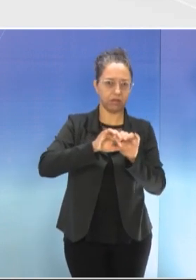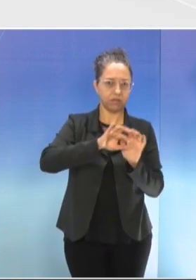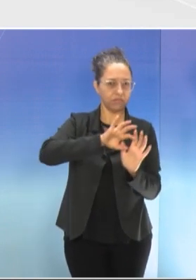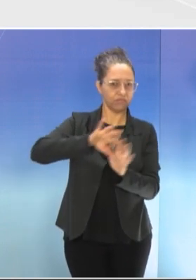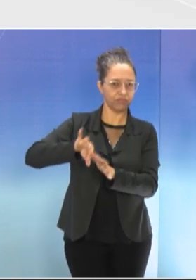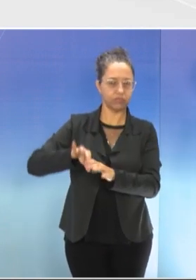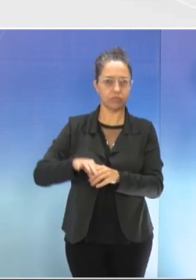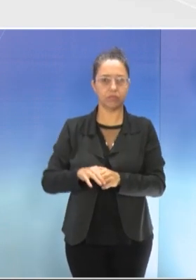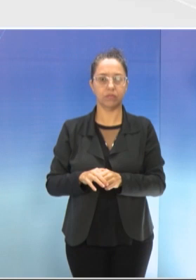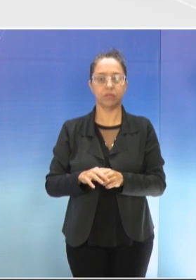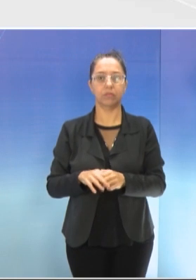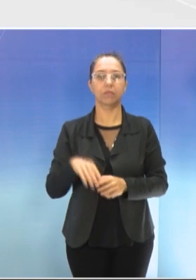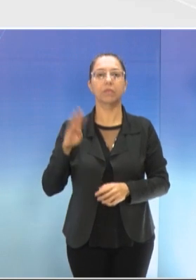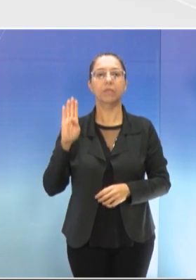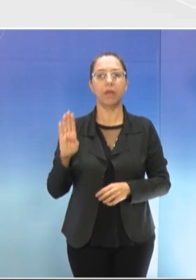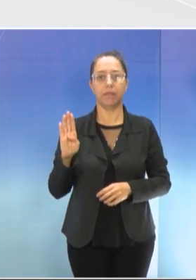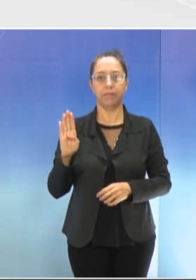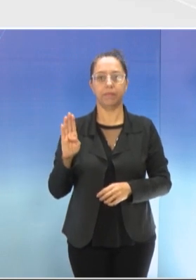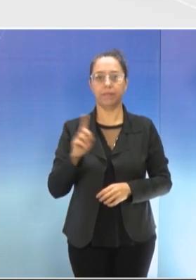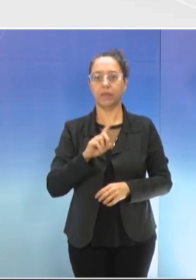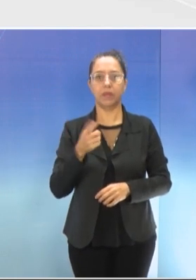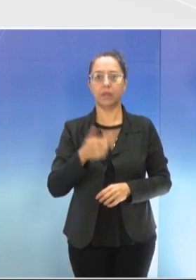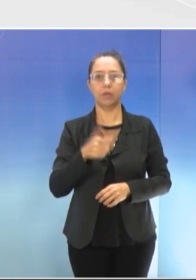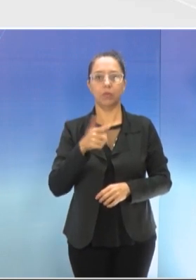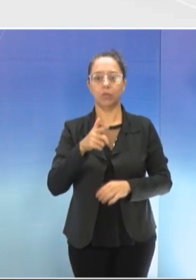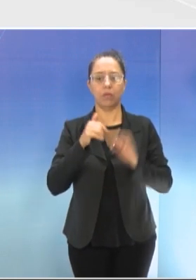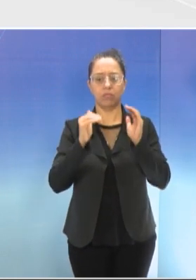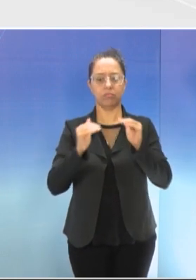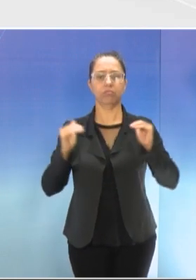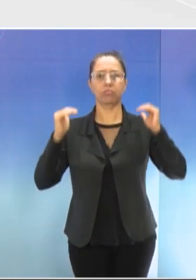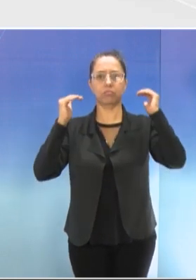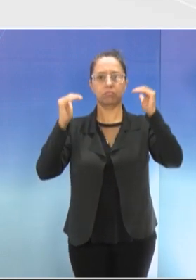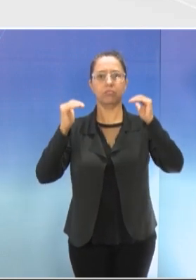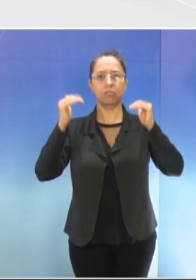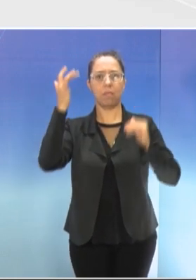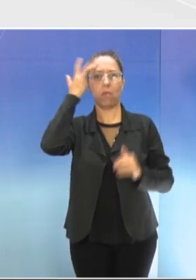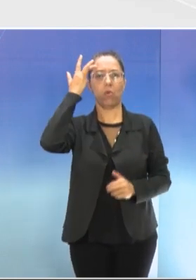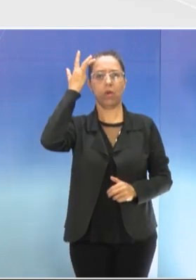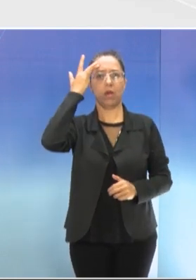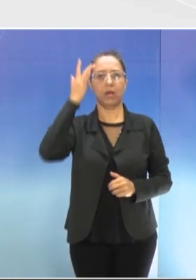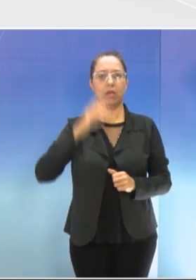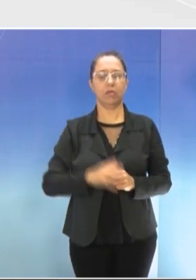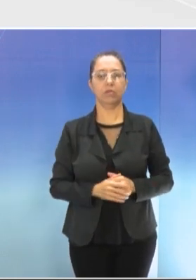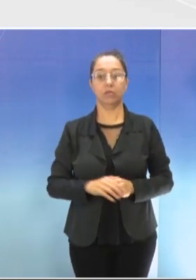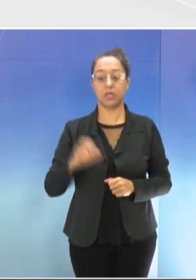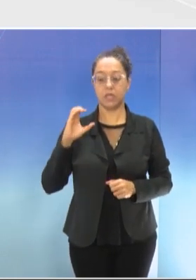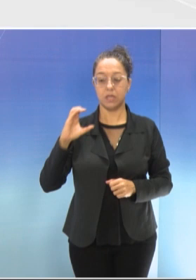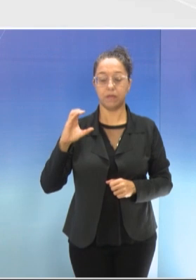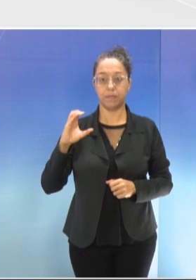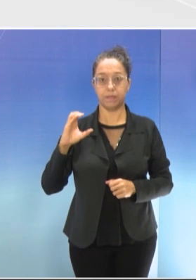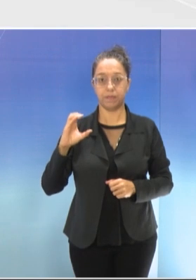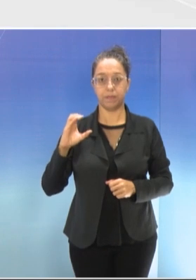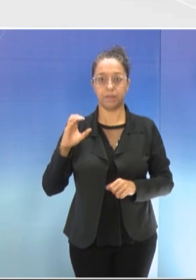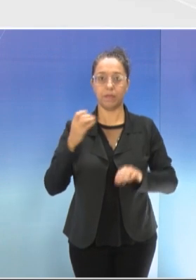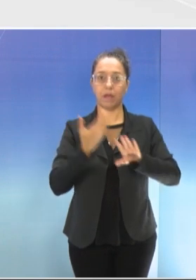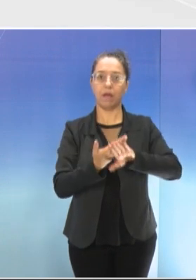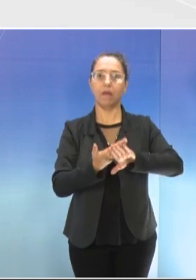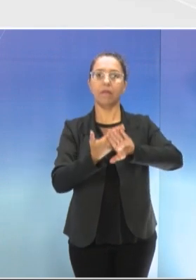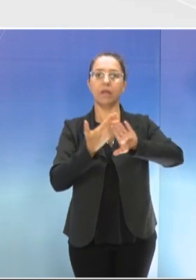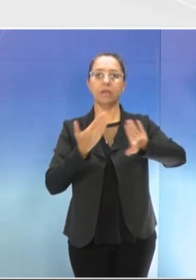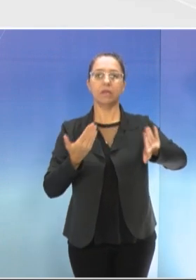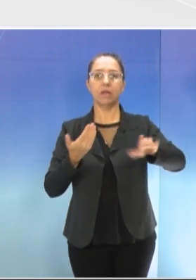B, insuficiência da autonomia moral. Letra C, afastamento